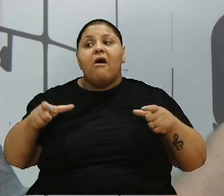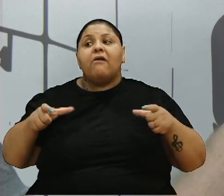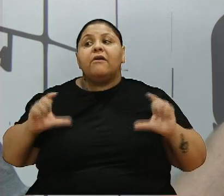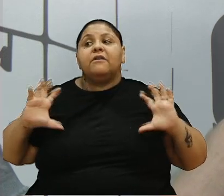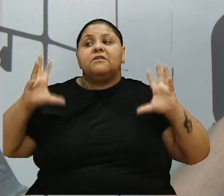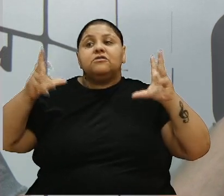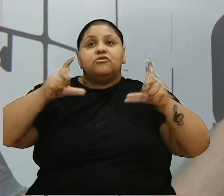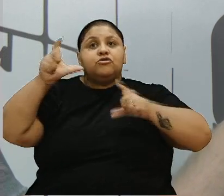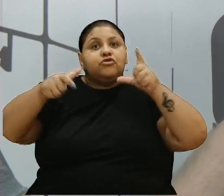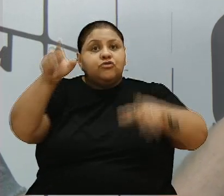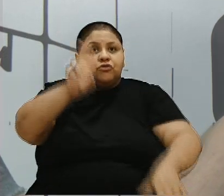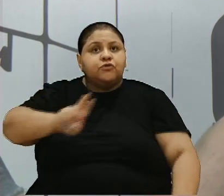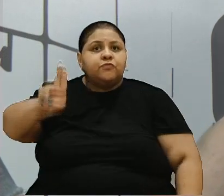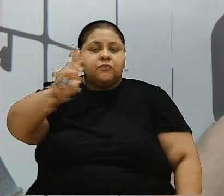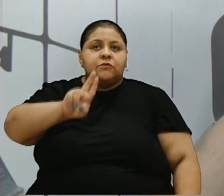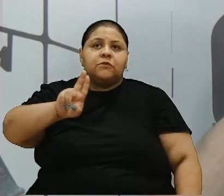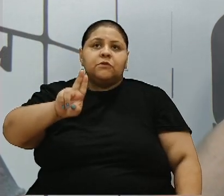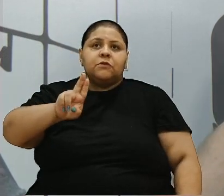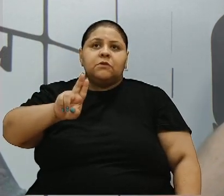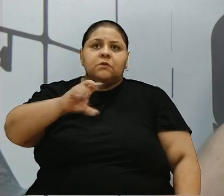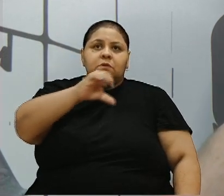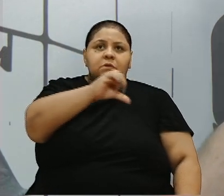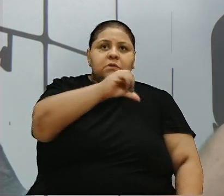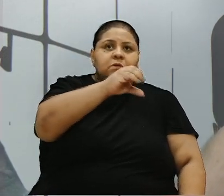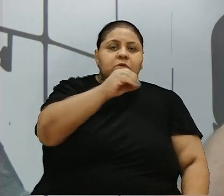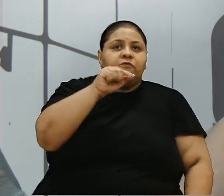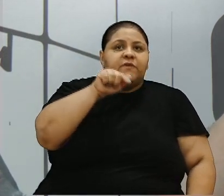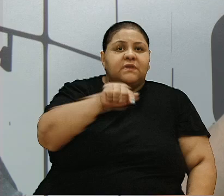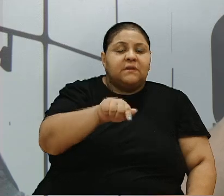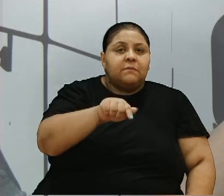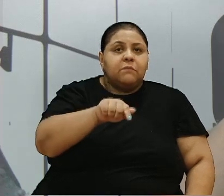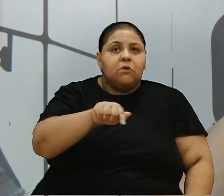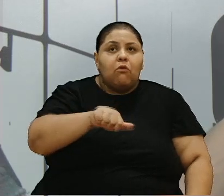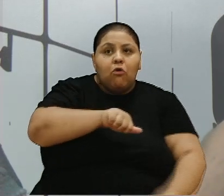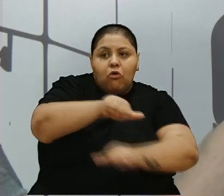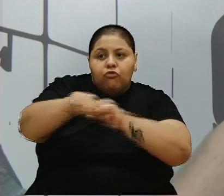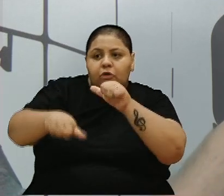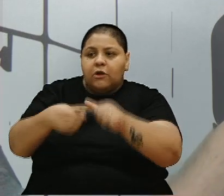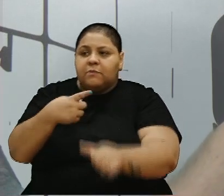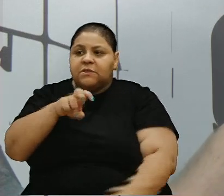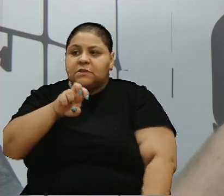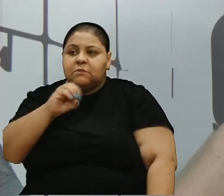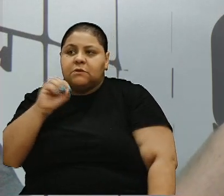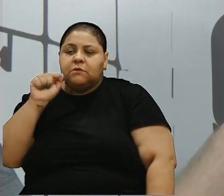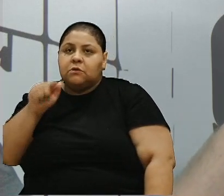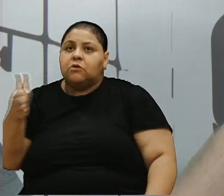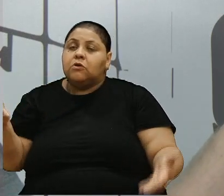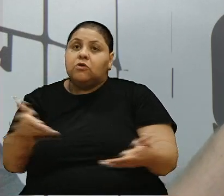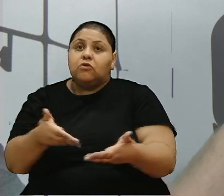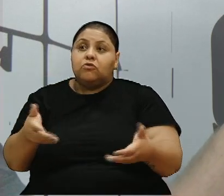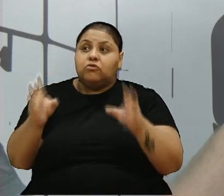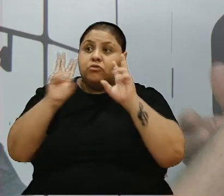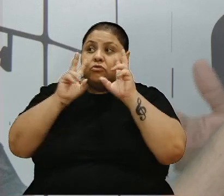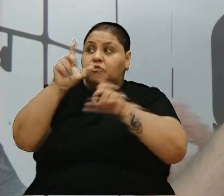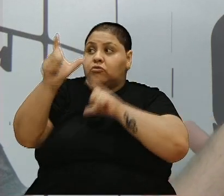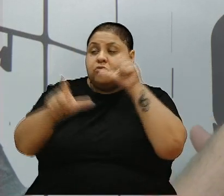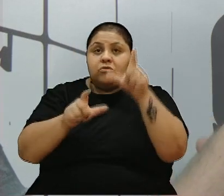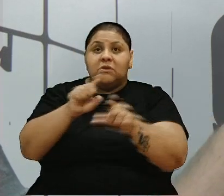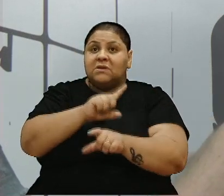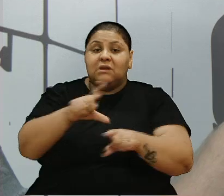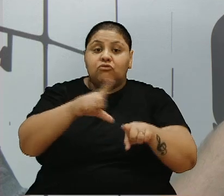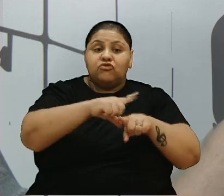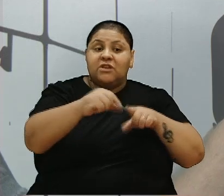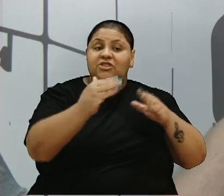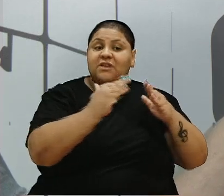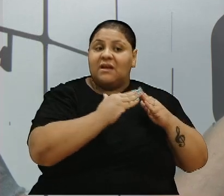quantidade de pessoas que utilizam, passando de 90 mil para 150 mil pessoas. Hoje, nós vemos pessoas que não estão saindo de casa